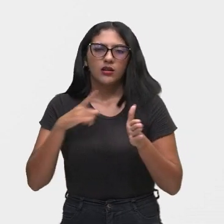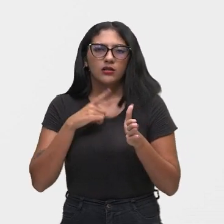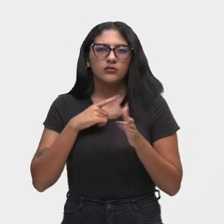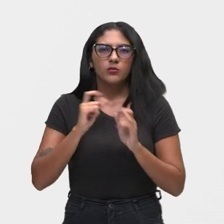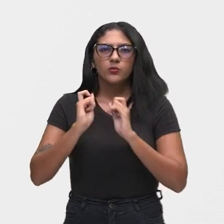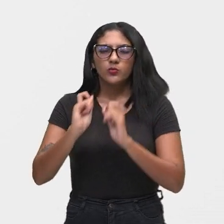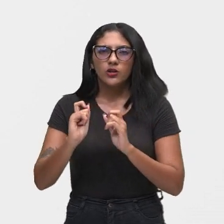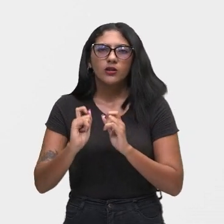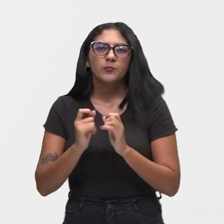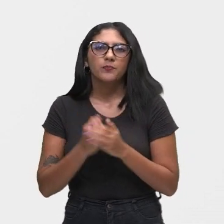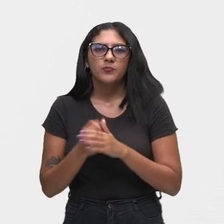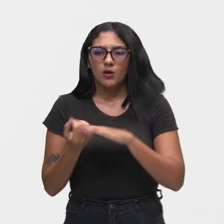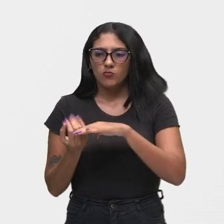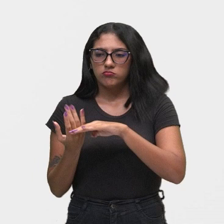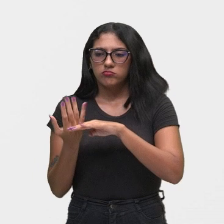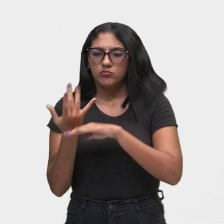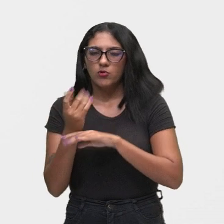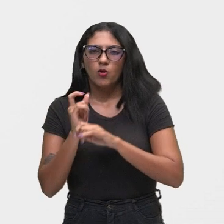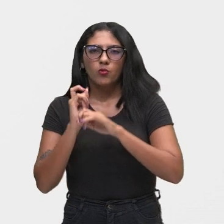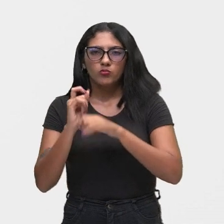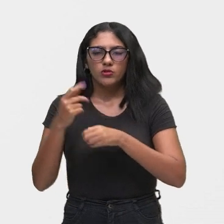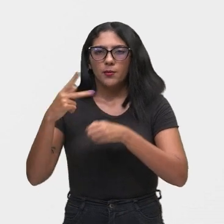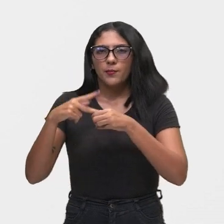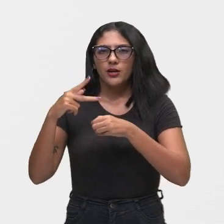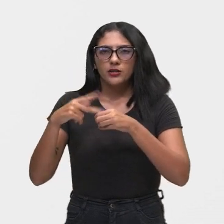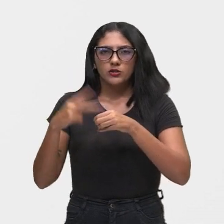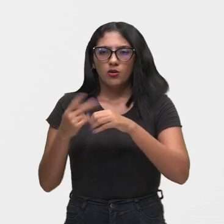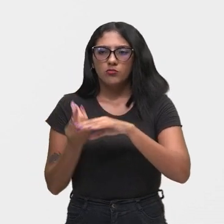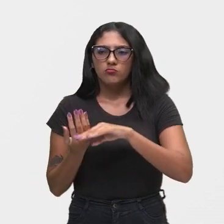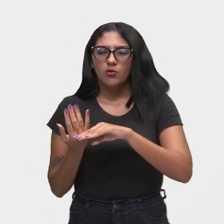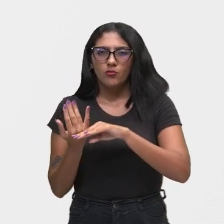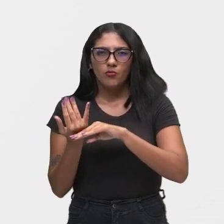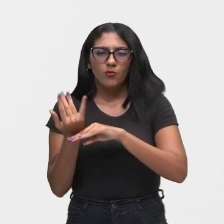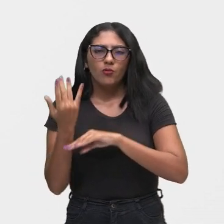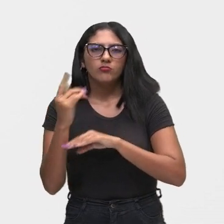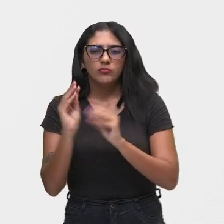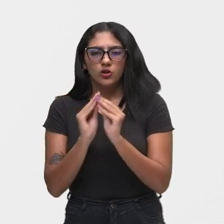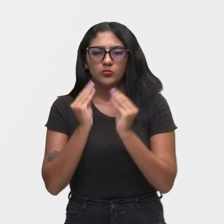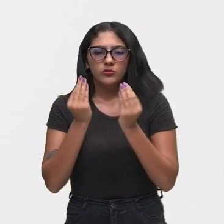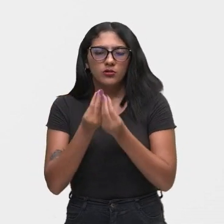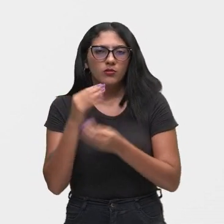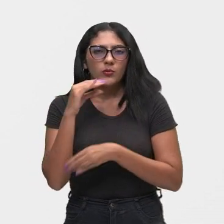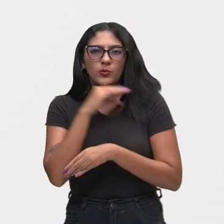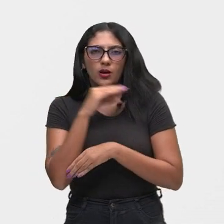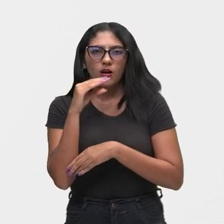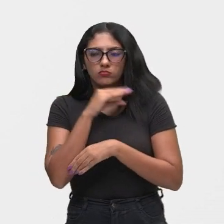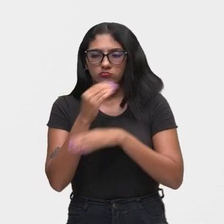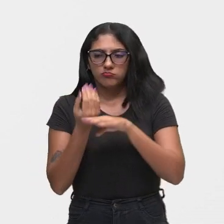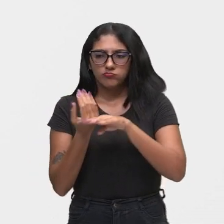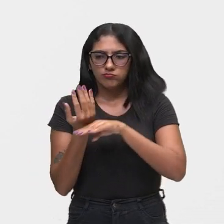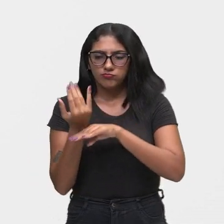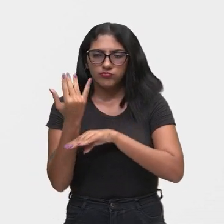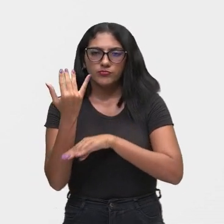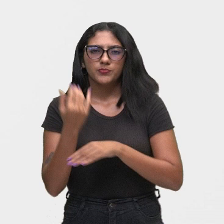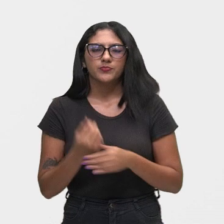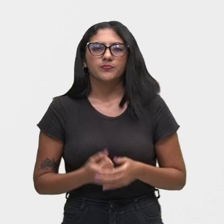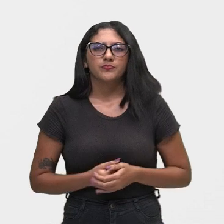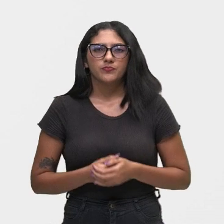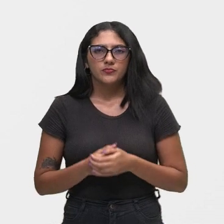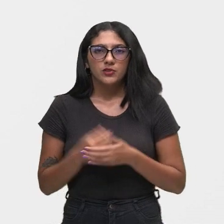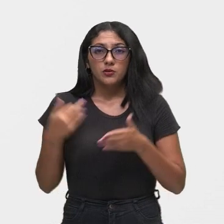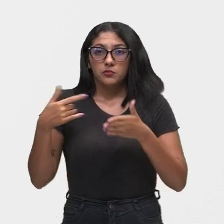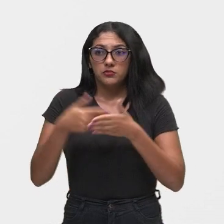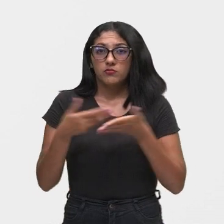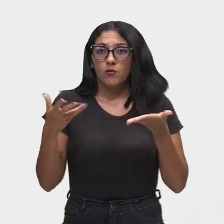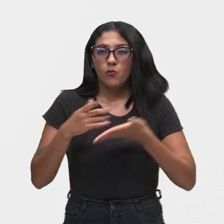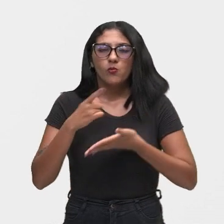ali a eliminação de fumaças, né, de resíduos para o ambiente, e que inclusive hoje é um dos